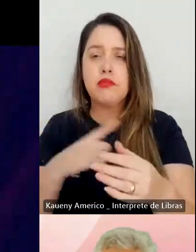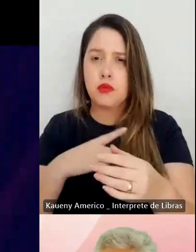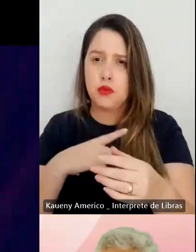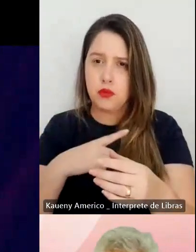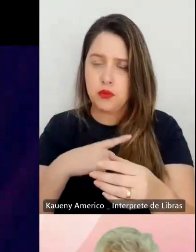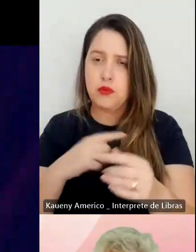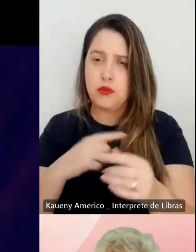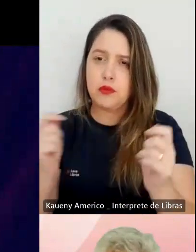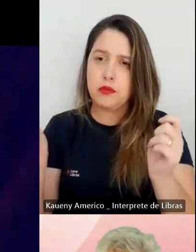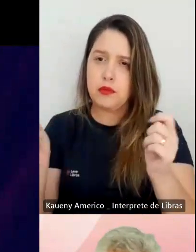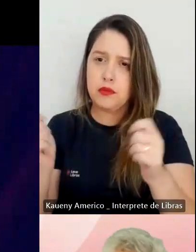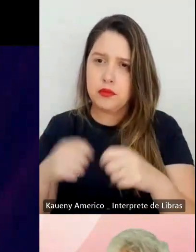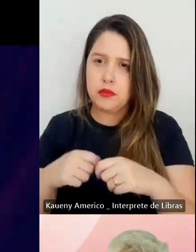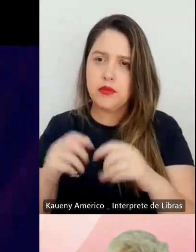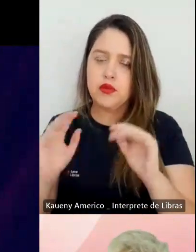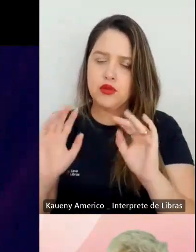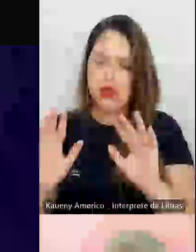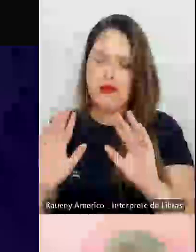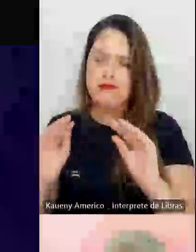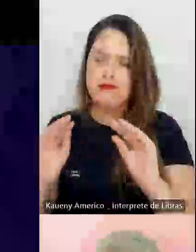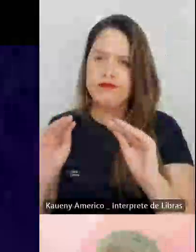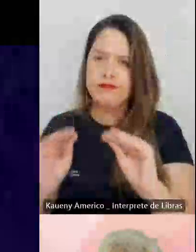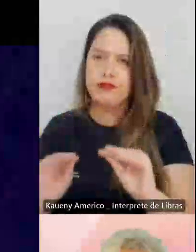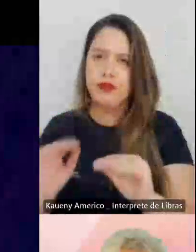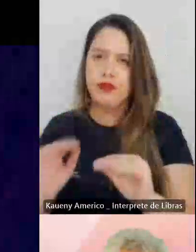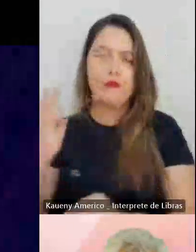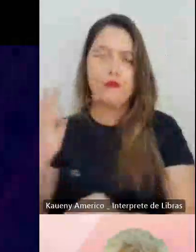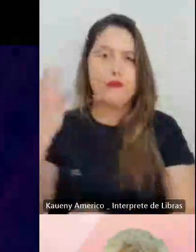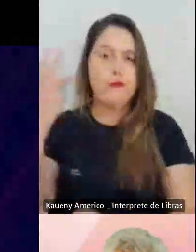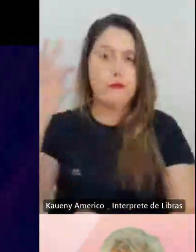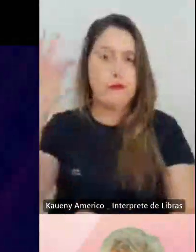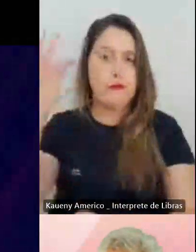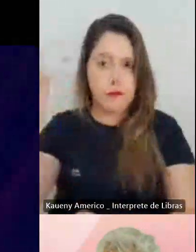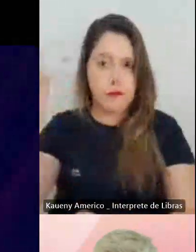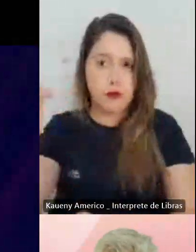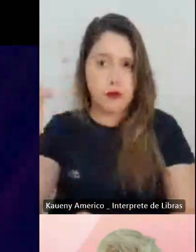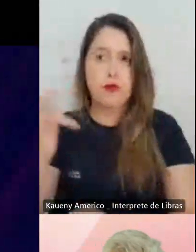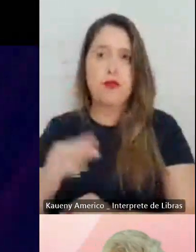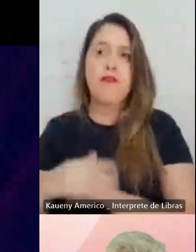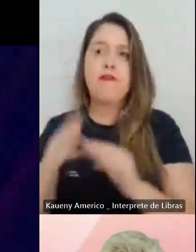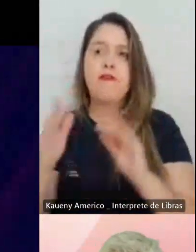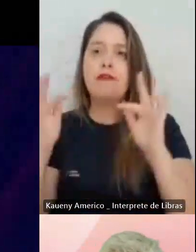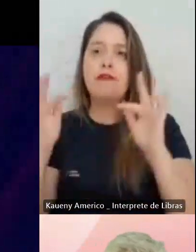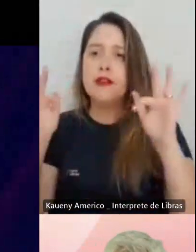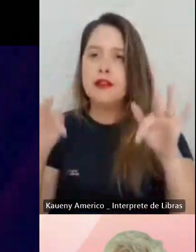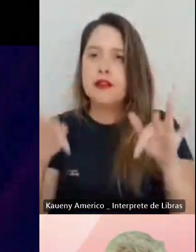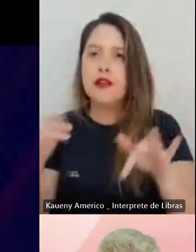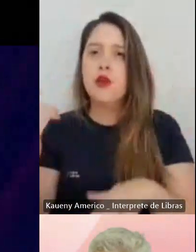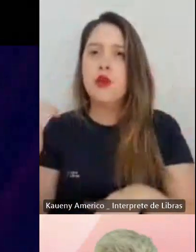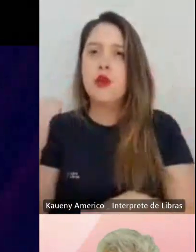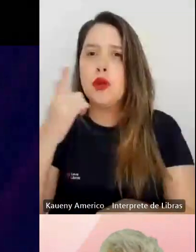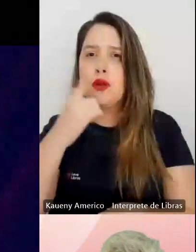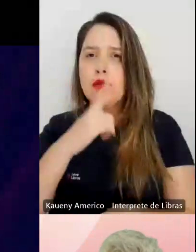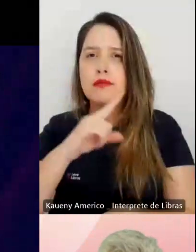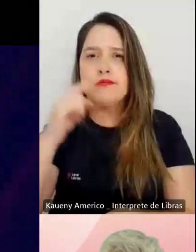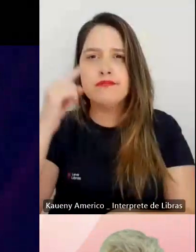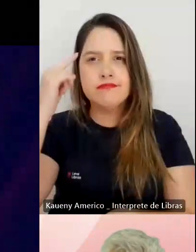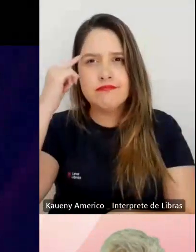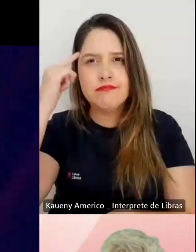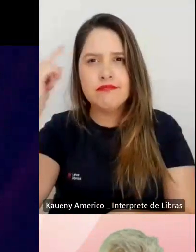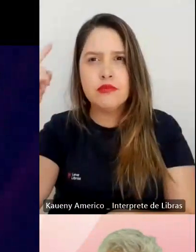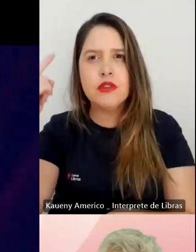já estabelecido a futuro reprodutivo finalizado, a gente consegue realmente pensar em retirar ou não